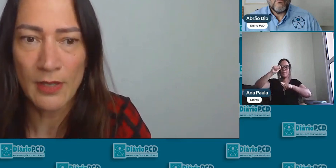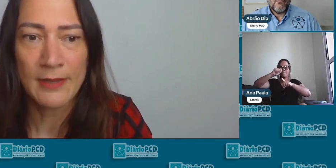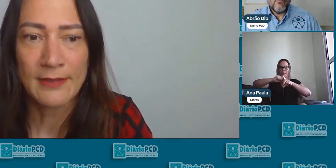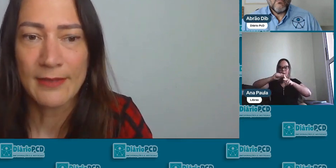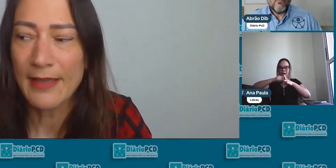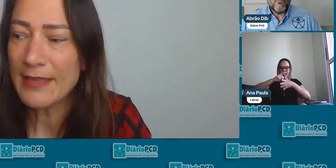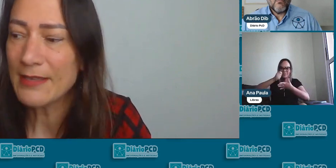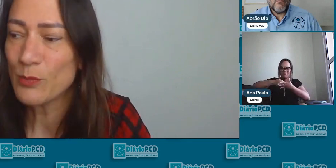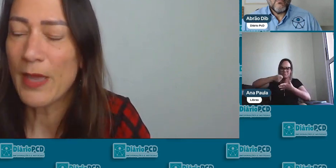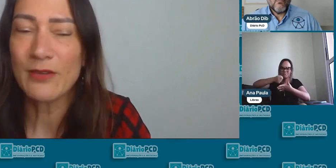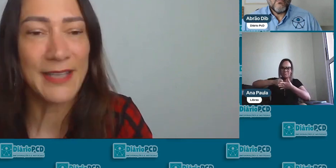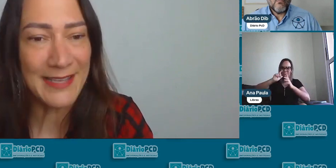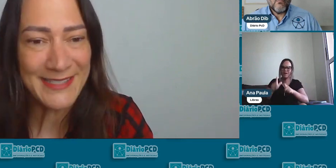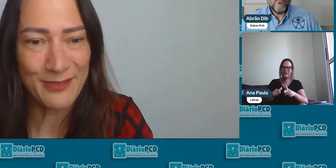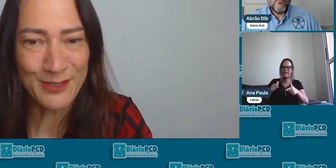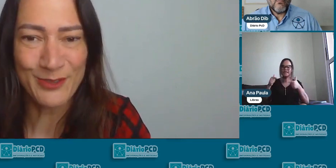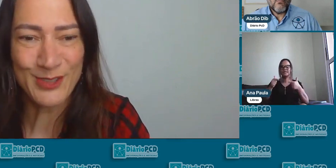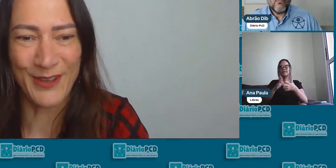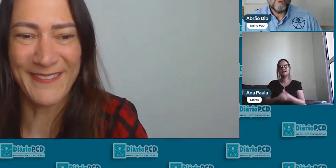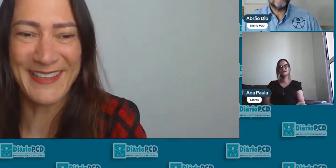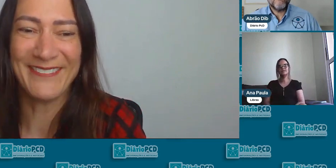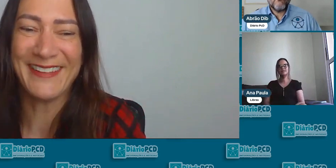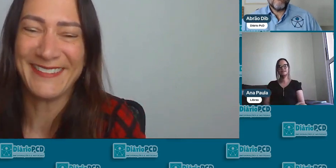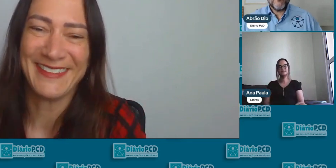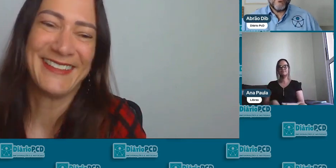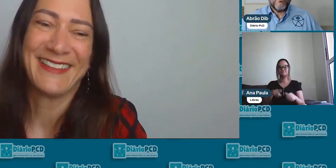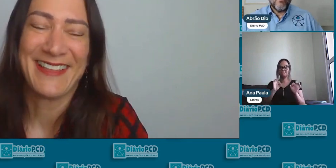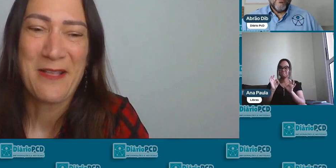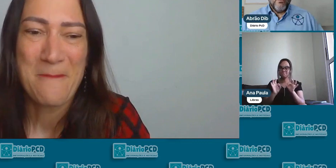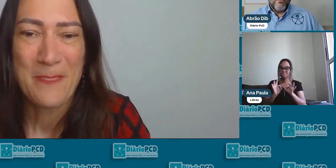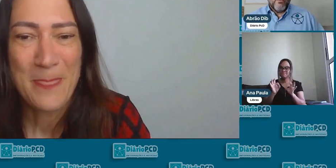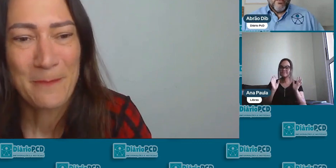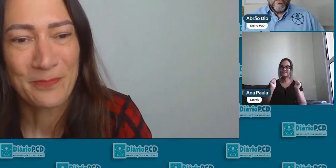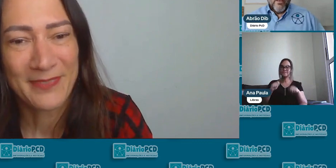nisso, né? E espero que dessa vez funcione, Abraão.